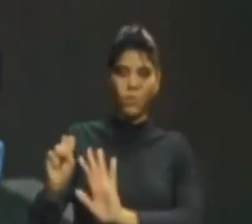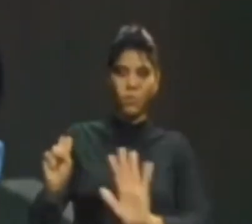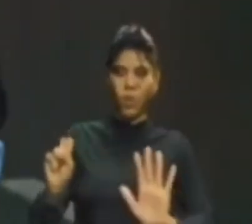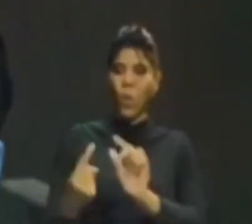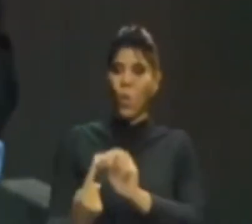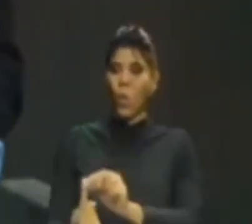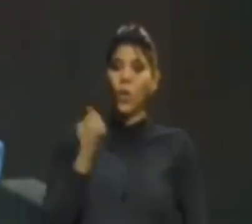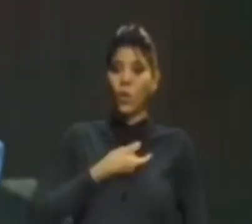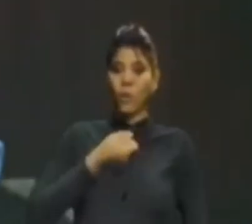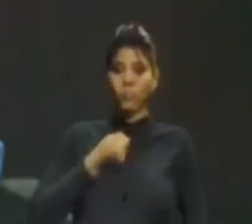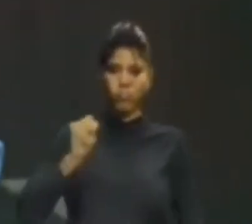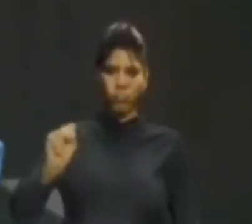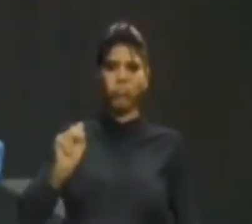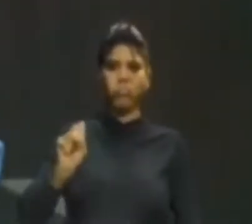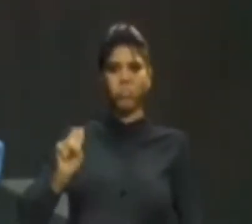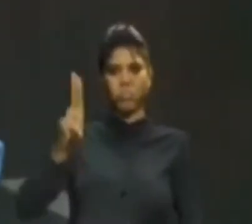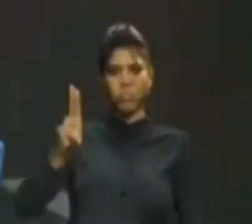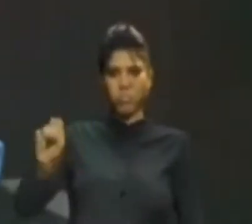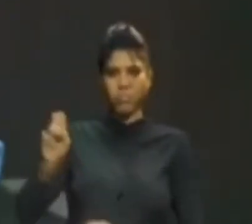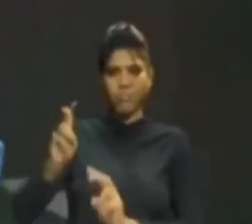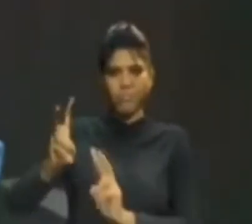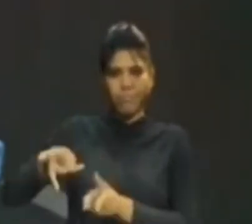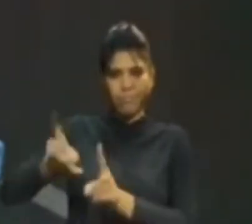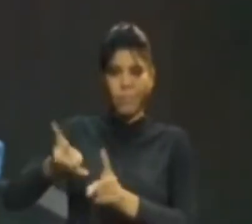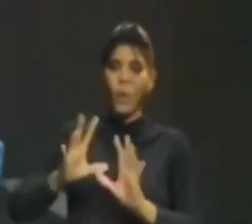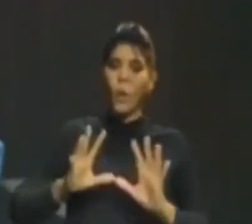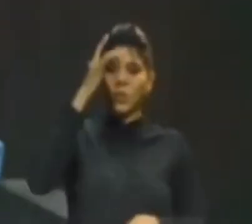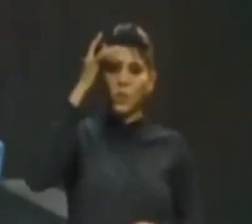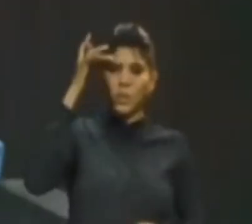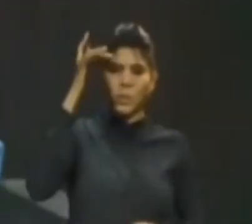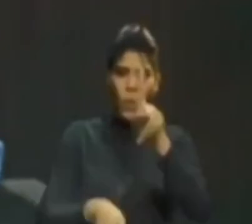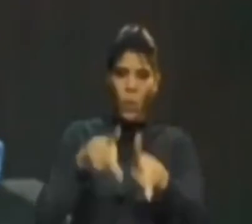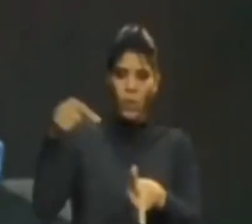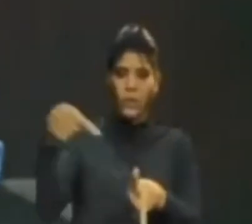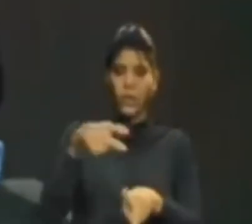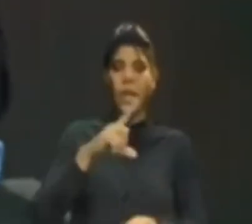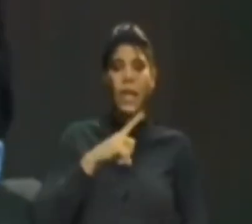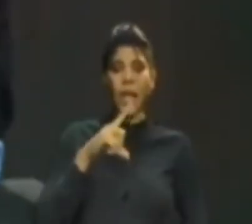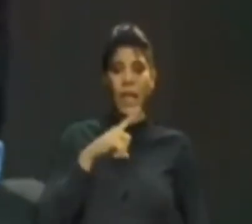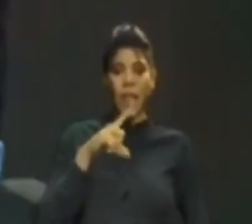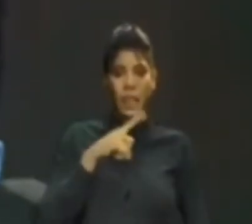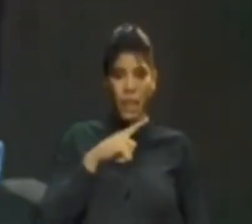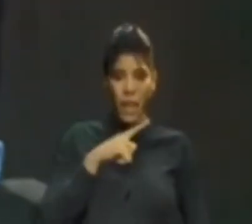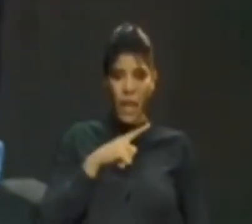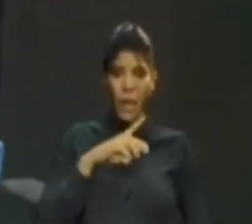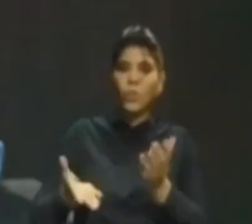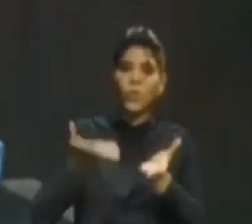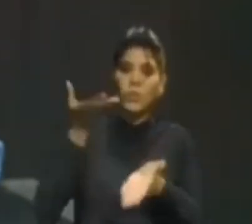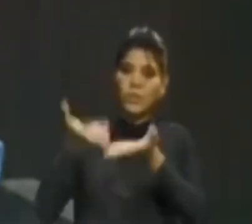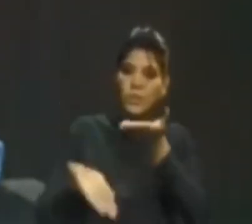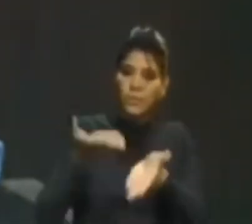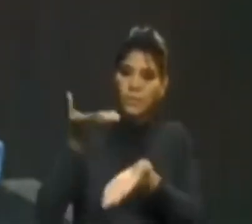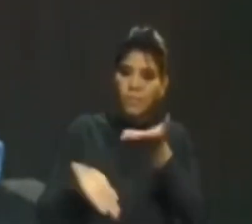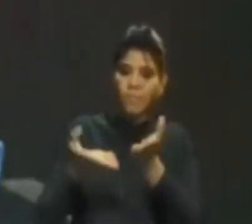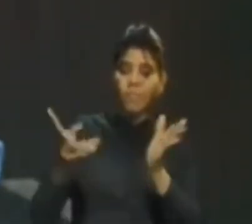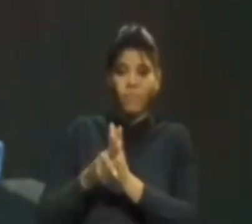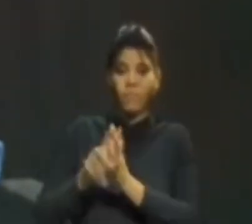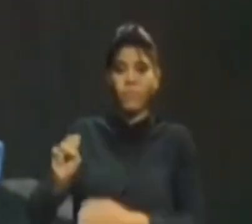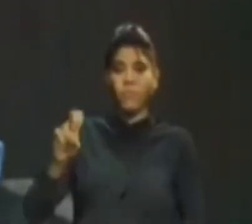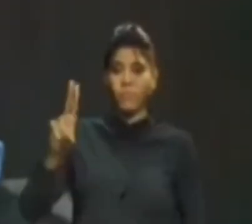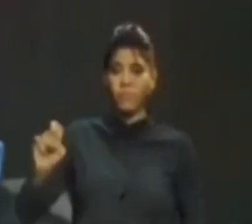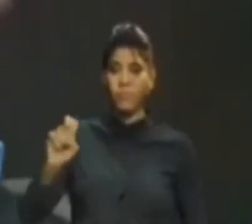nós defendemos os dois defendemos que todas as pessoas Tenham todos os procedimentos atendidos